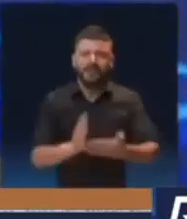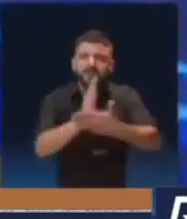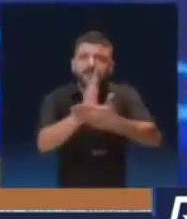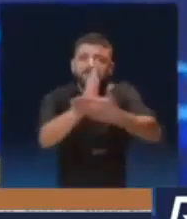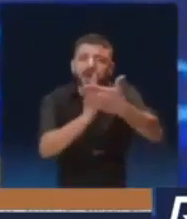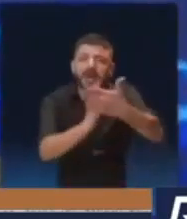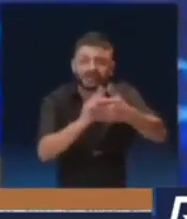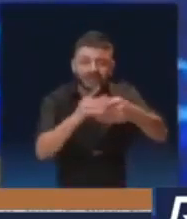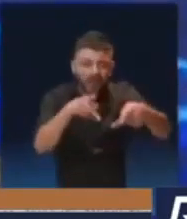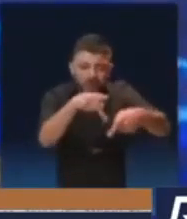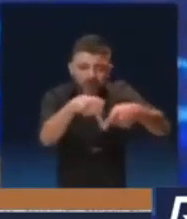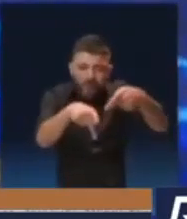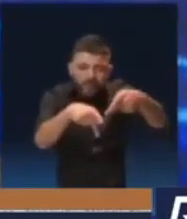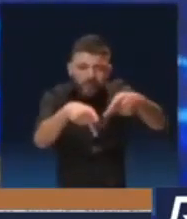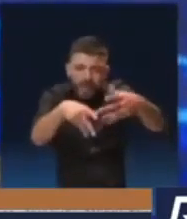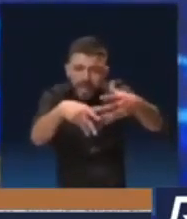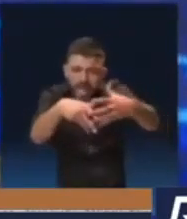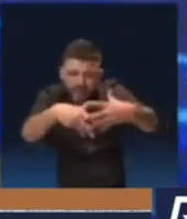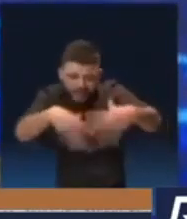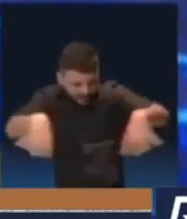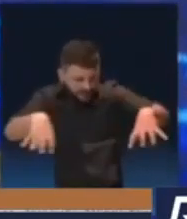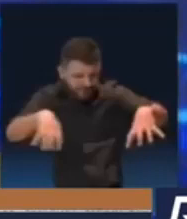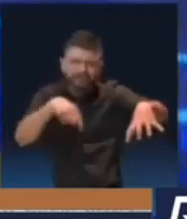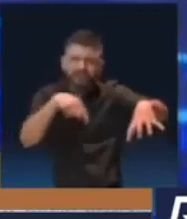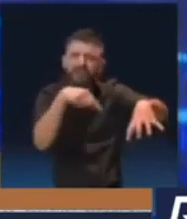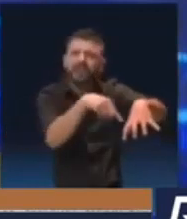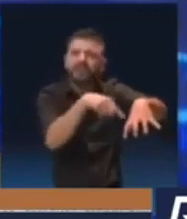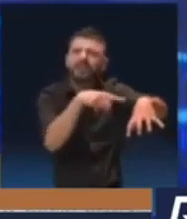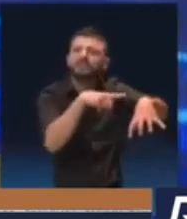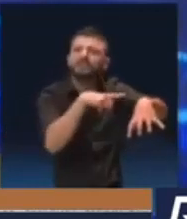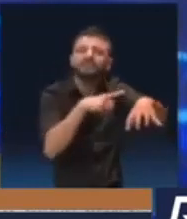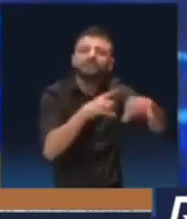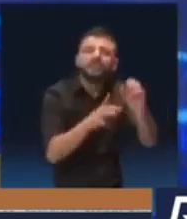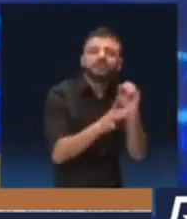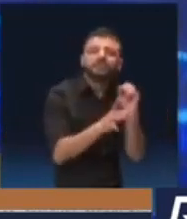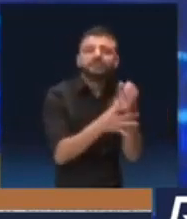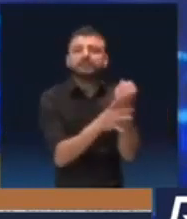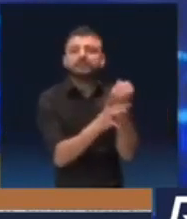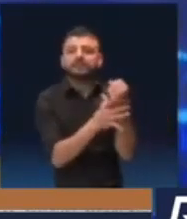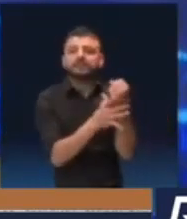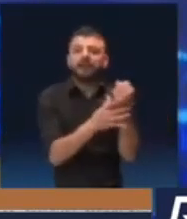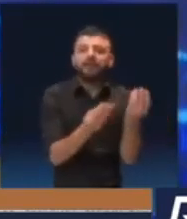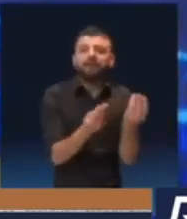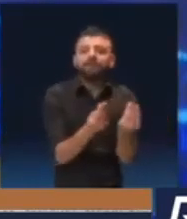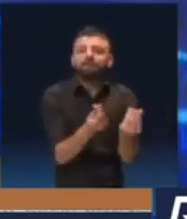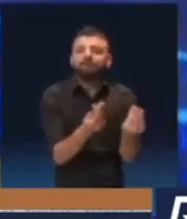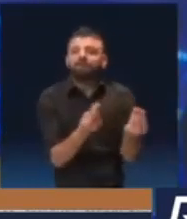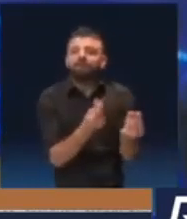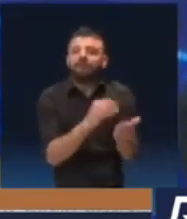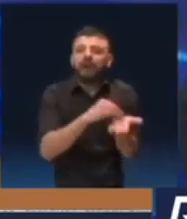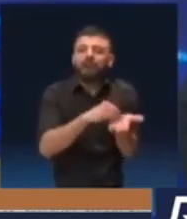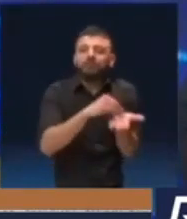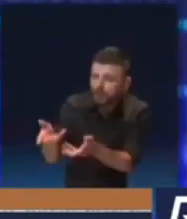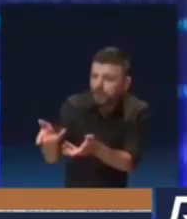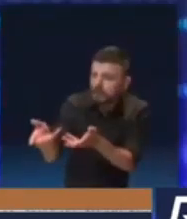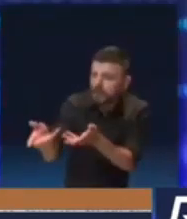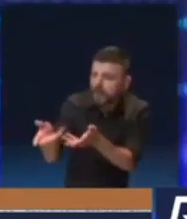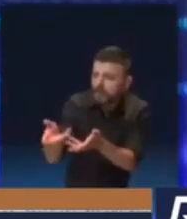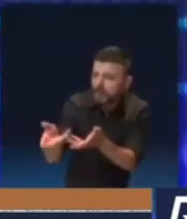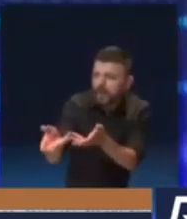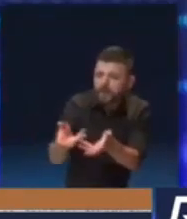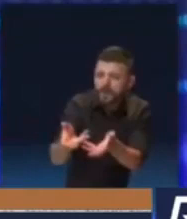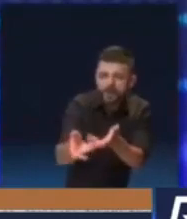Júnior. Estão tentando mudar o nome dele para tirar o Ratinho? Estão tentando mudar o nome dele para Carlos Massa, Ratinho